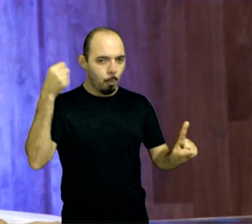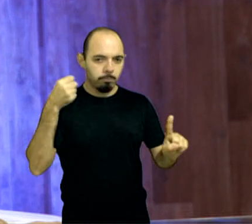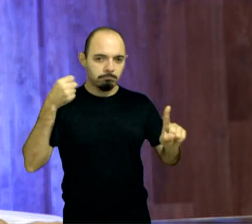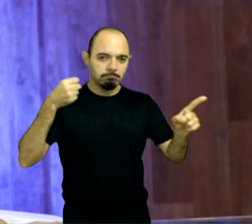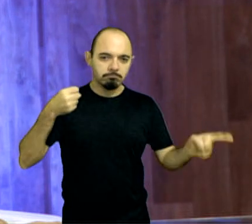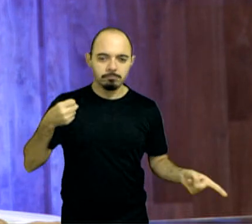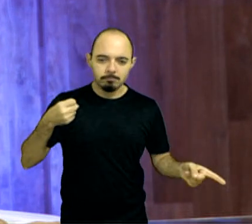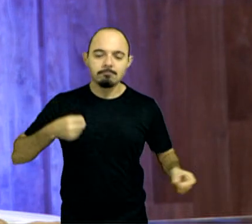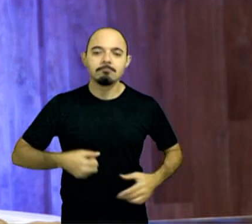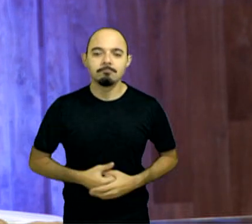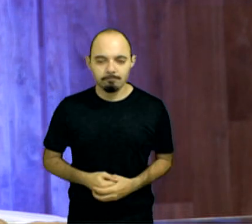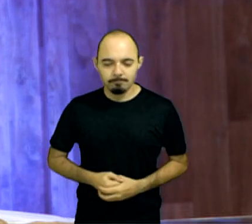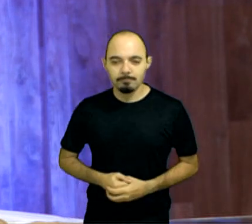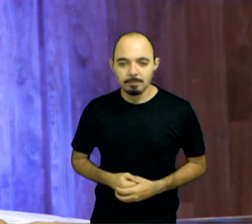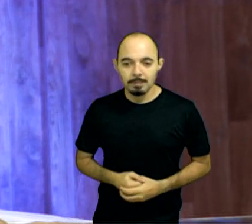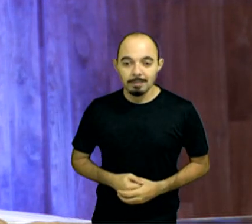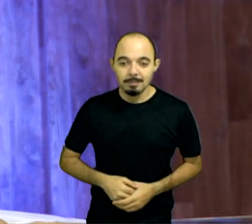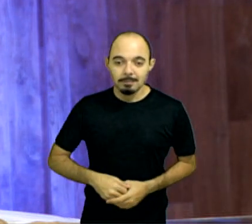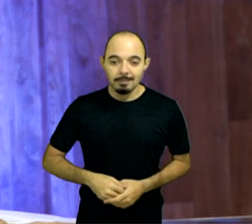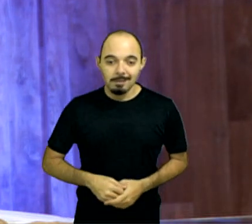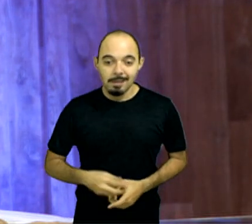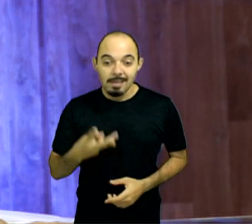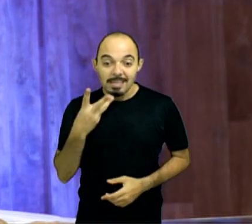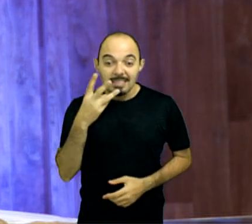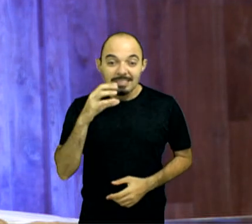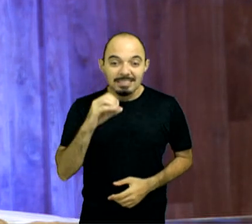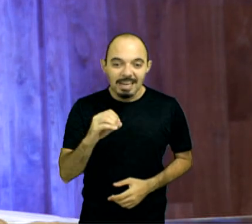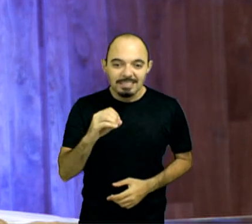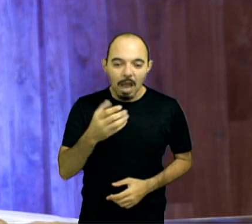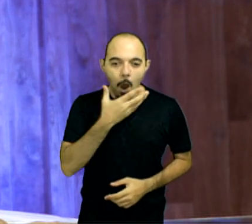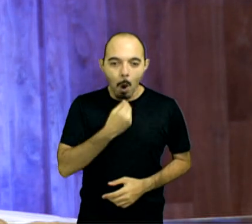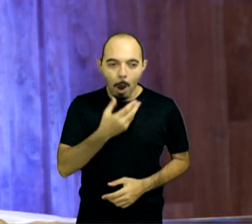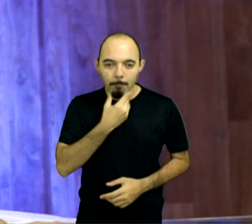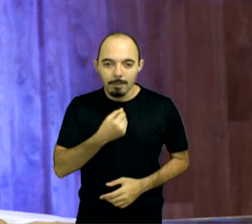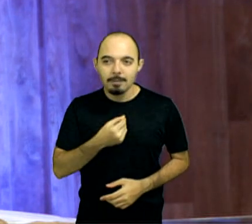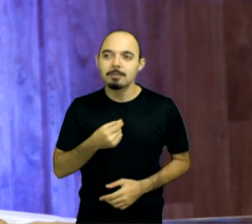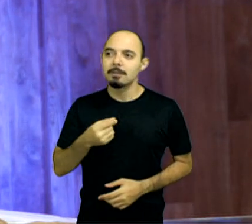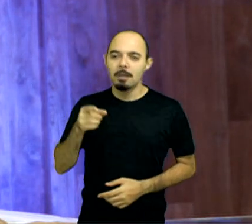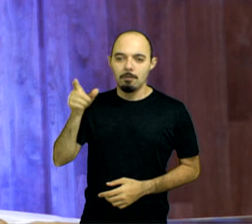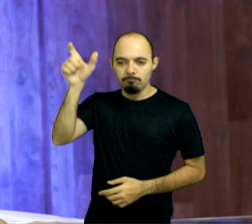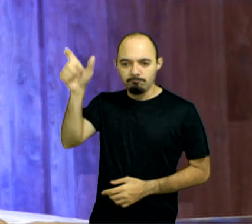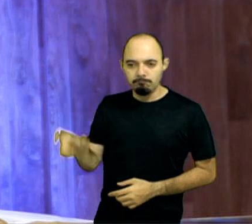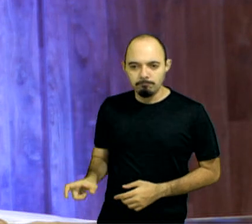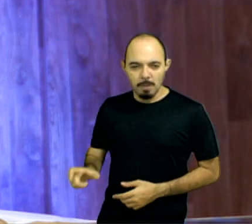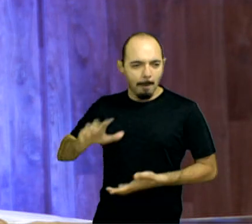Massacrou 30 homens em Asquelão, com